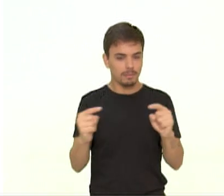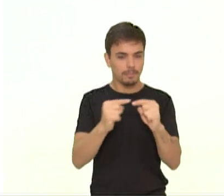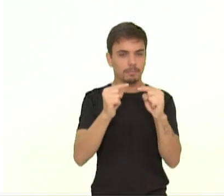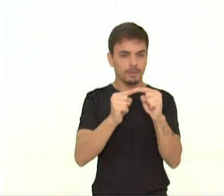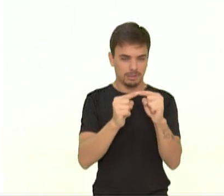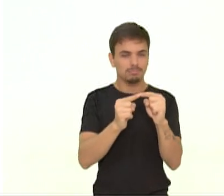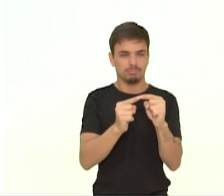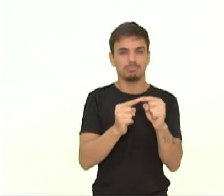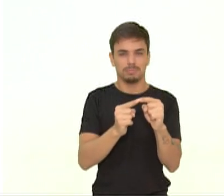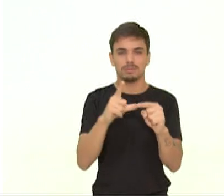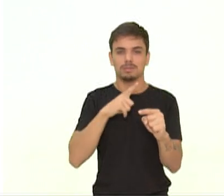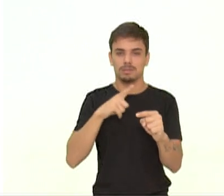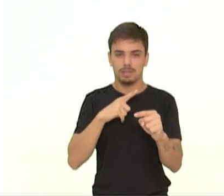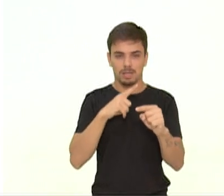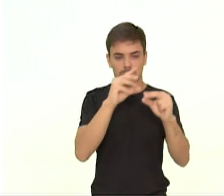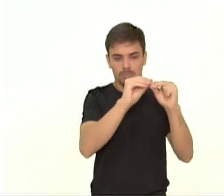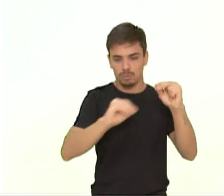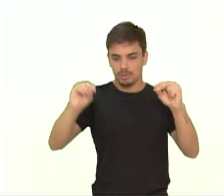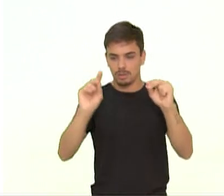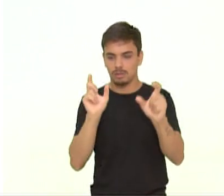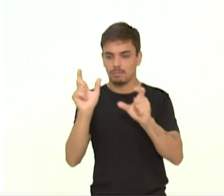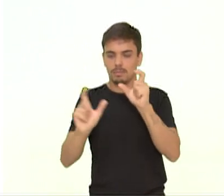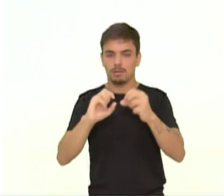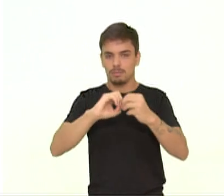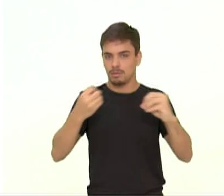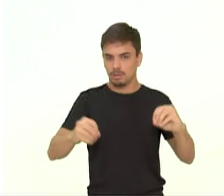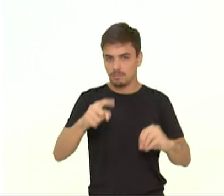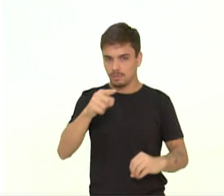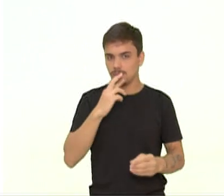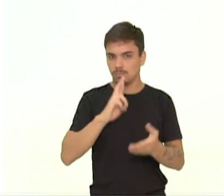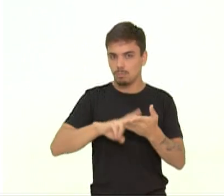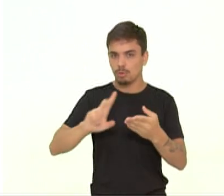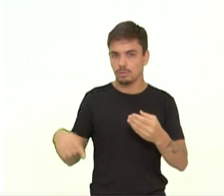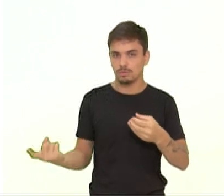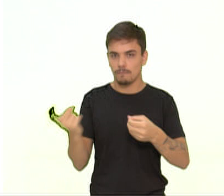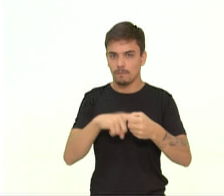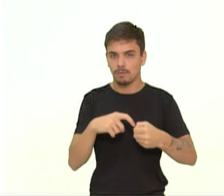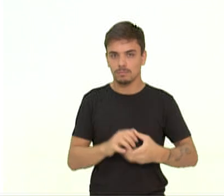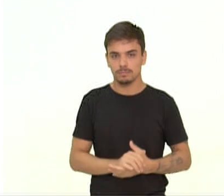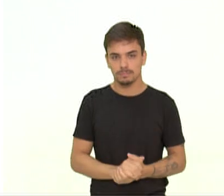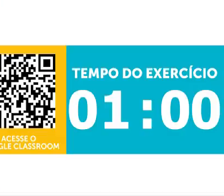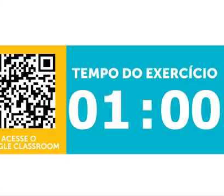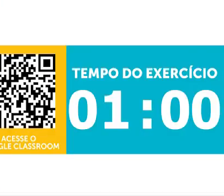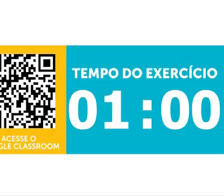fazendo ali uma passagem de um para outra oração com vocês lá.